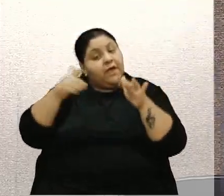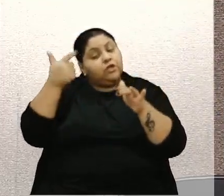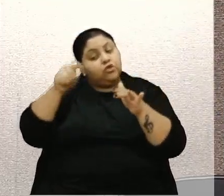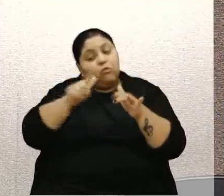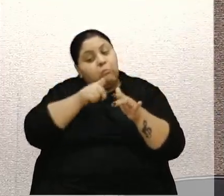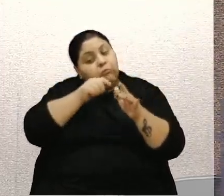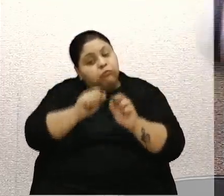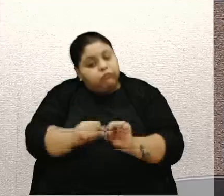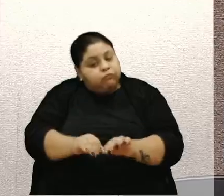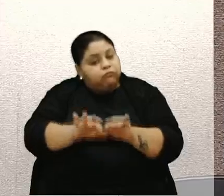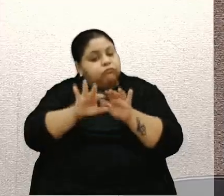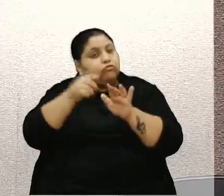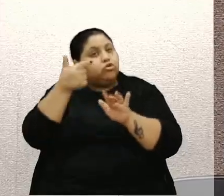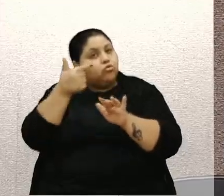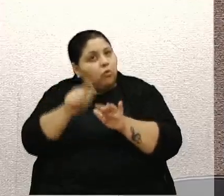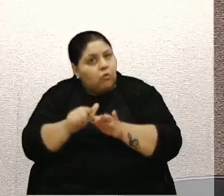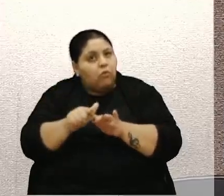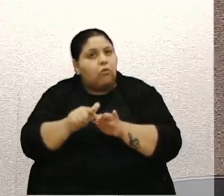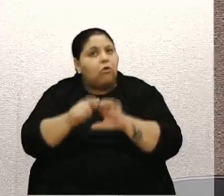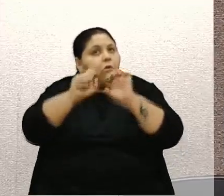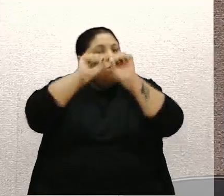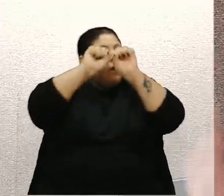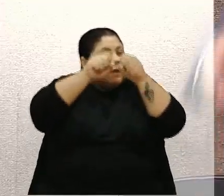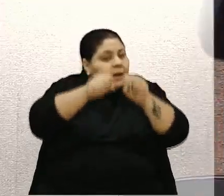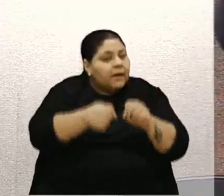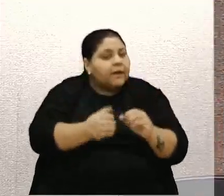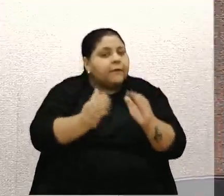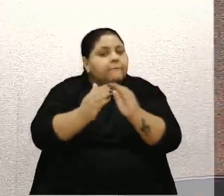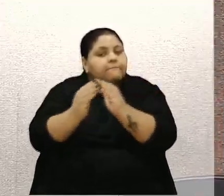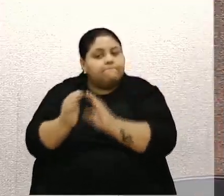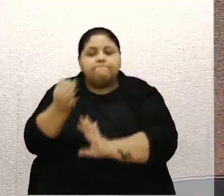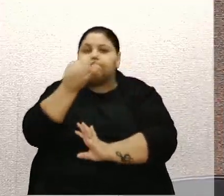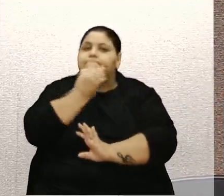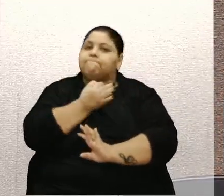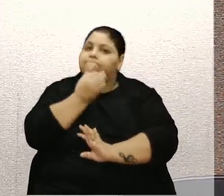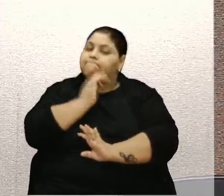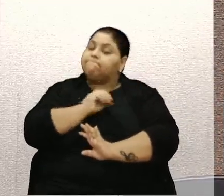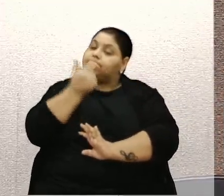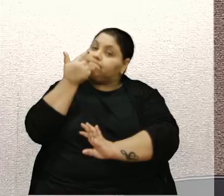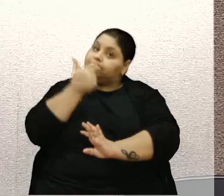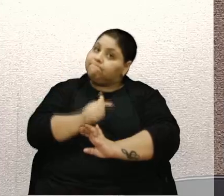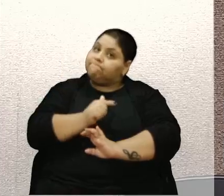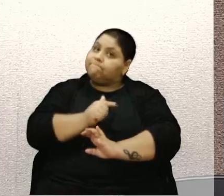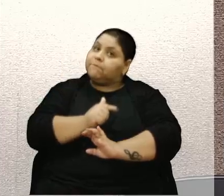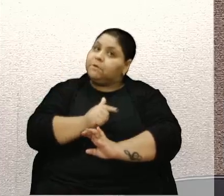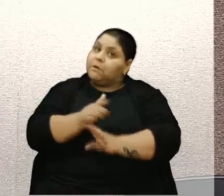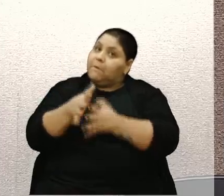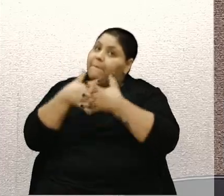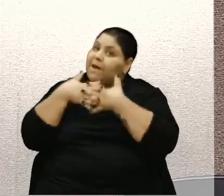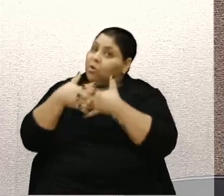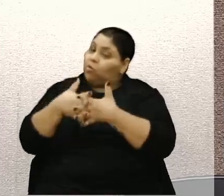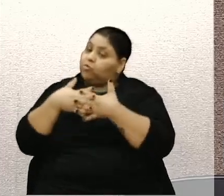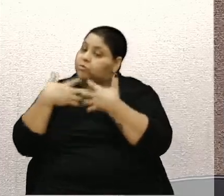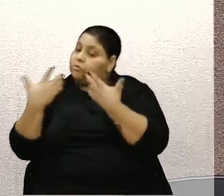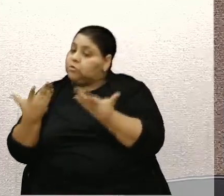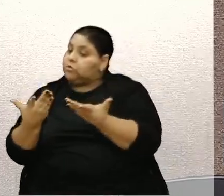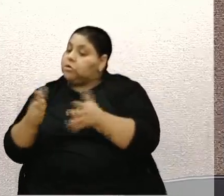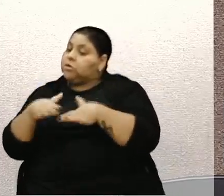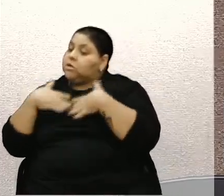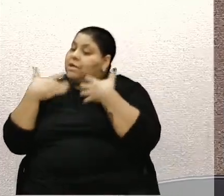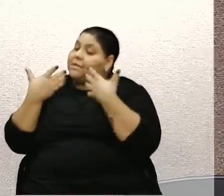rua lá que o Bressan fala, vai cair casas e Caxias vai de novo entrar no caos. Então, onde é que